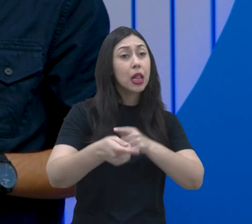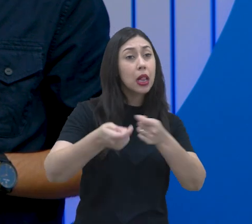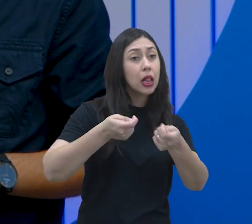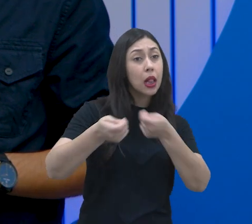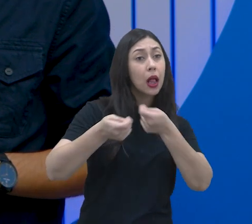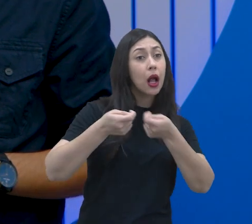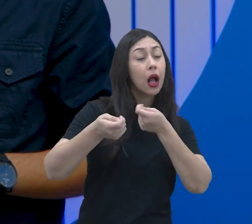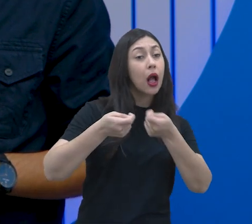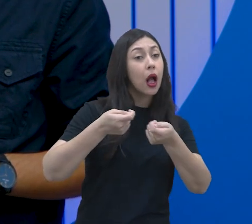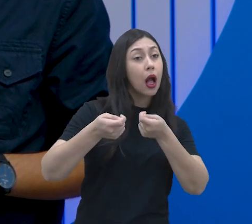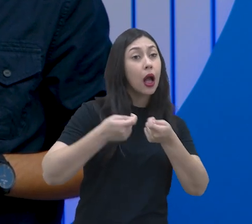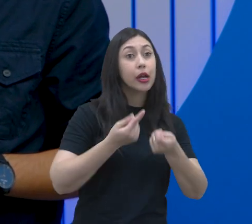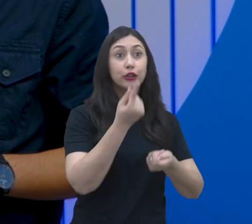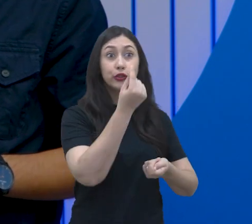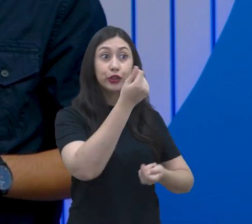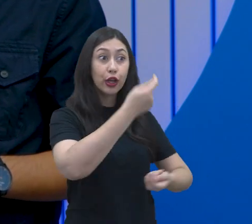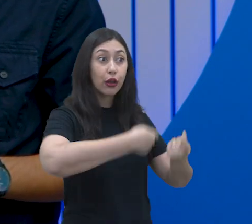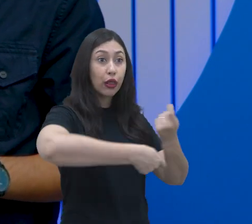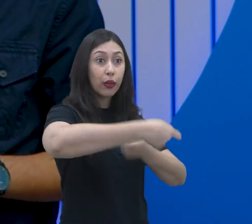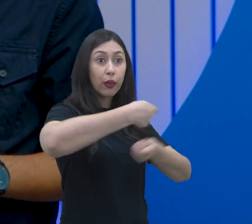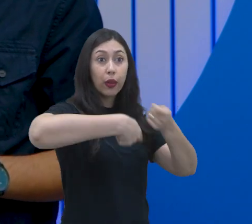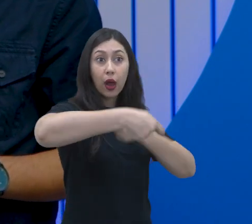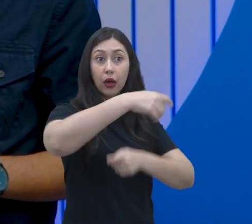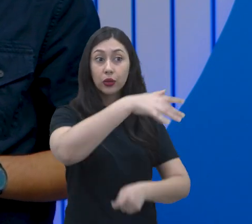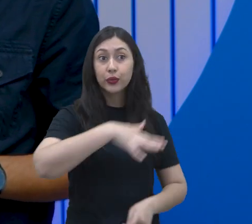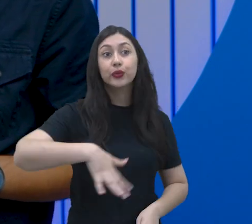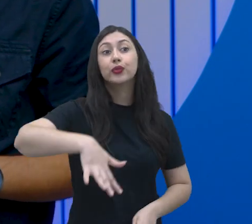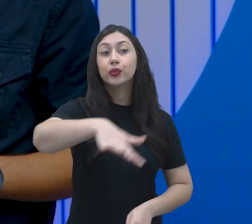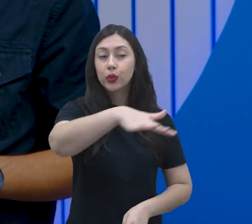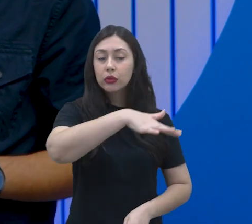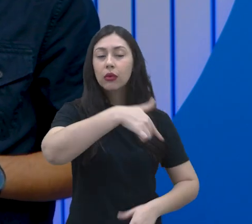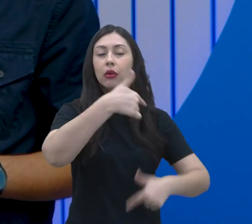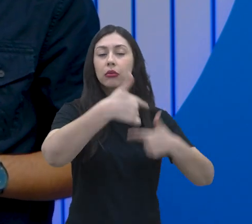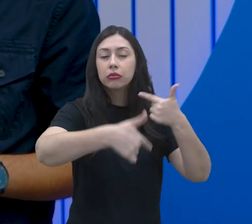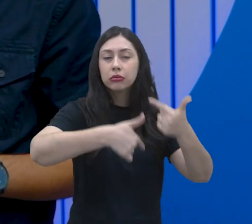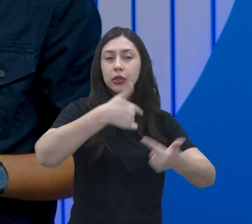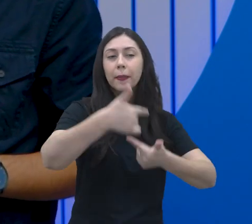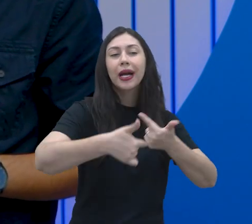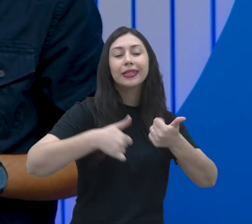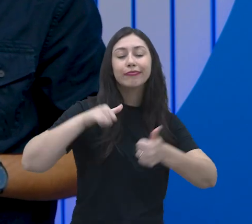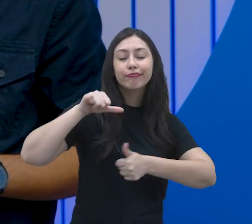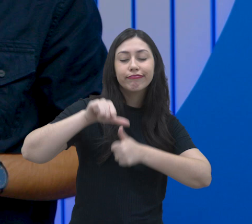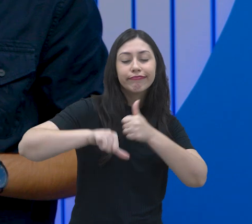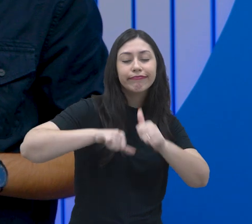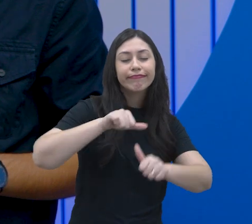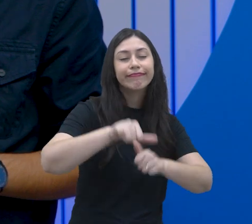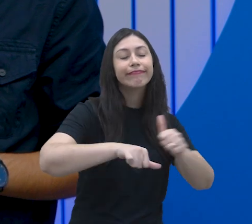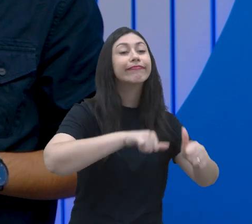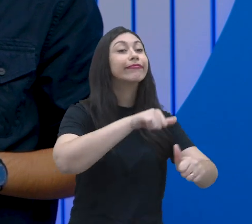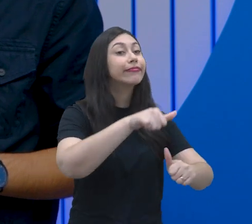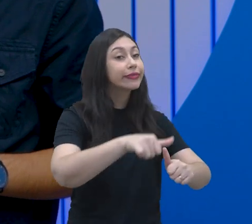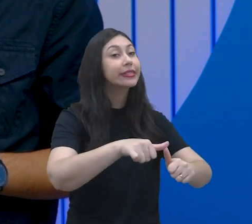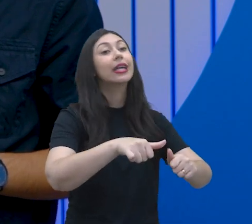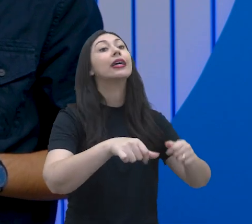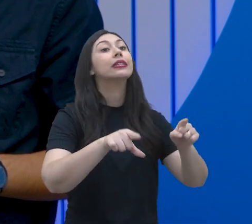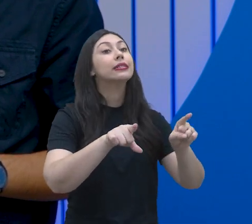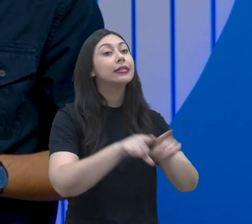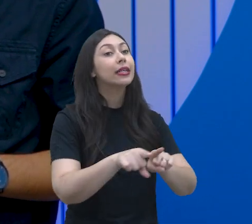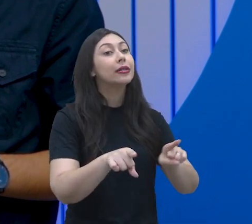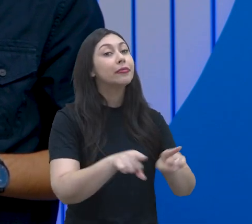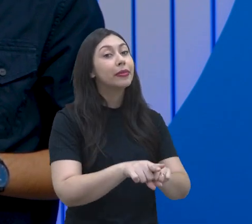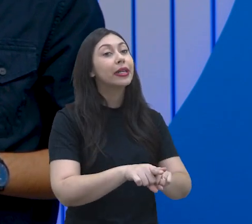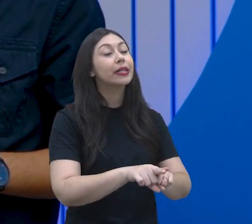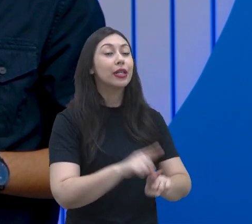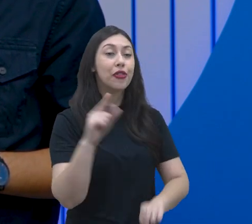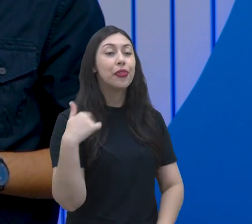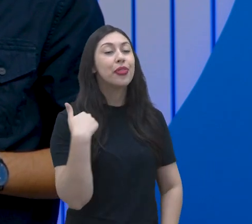dos serviços, gerenciamento de finanças, tudo isso faz parte de um trabalho que passa por mudanças constantes e que na outra